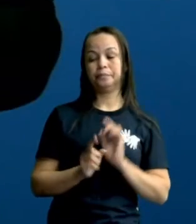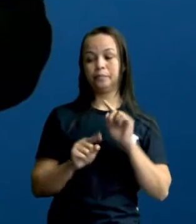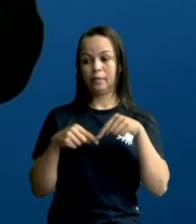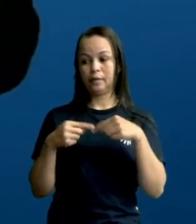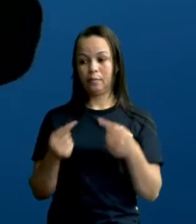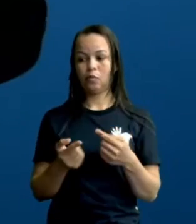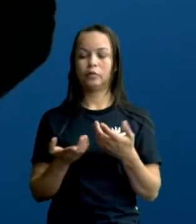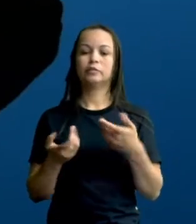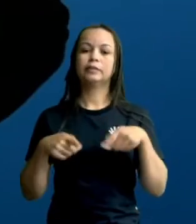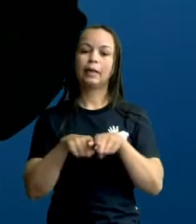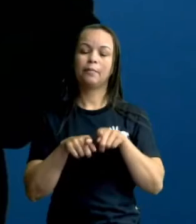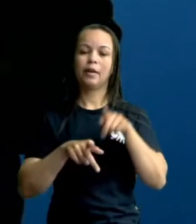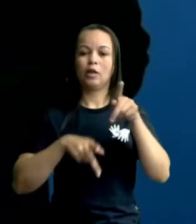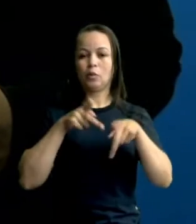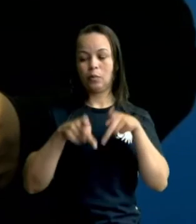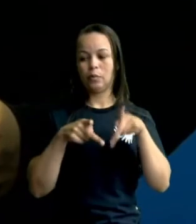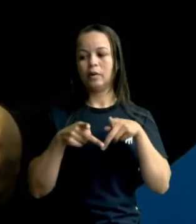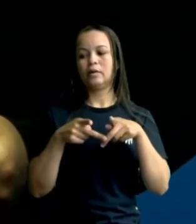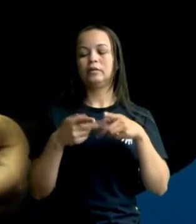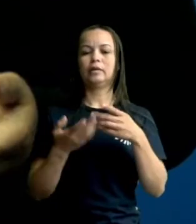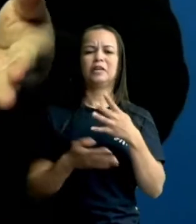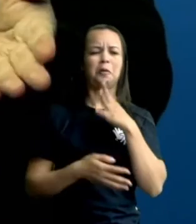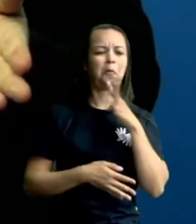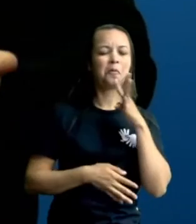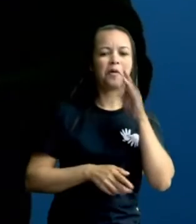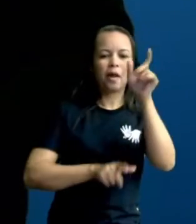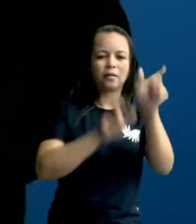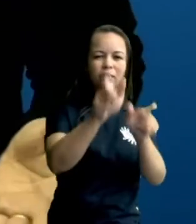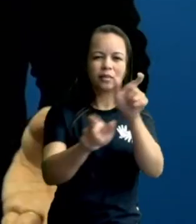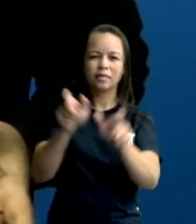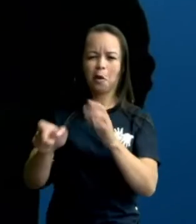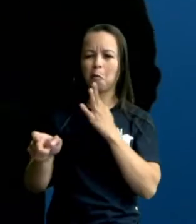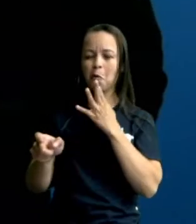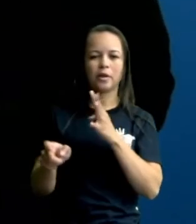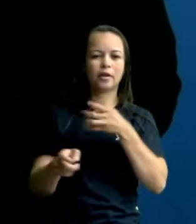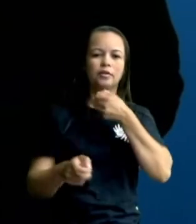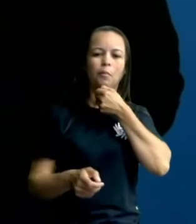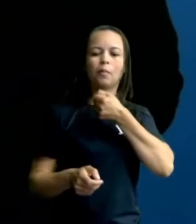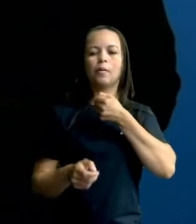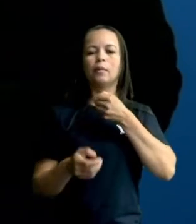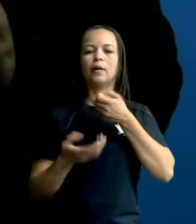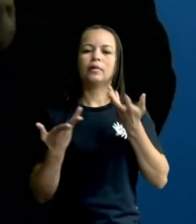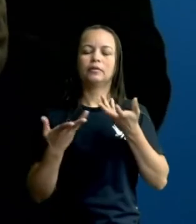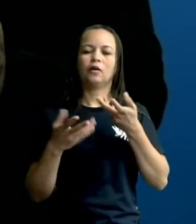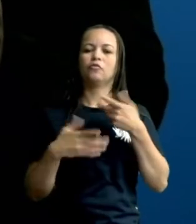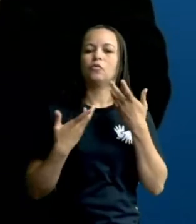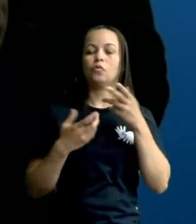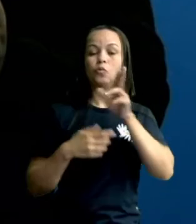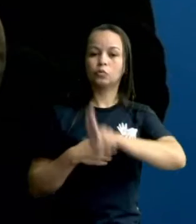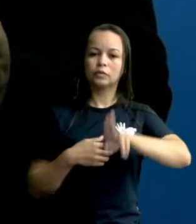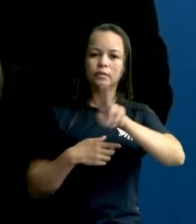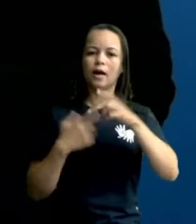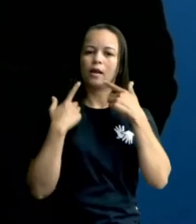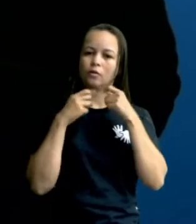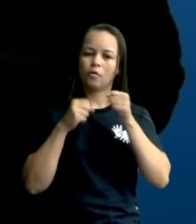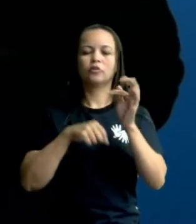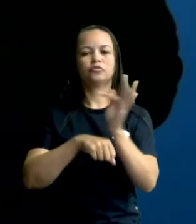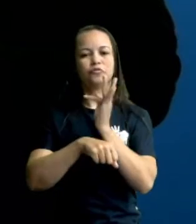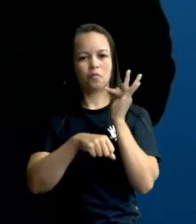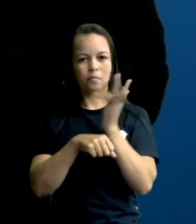por esse mesmo fato que eu vos falei anteriormente. Você irá utilizar uma linguagem formal, porque você irá